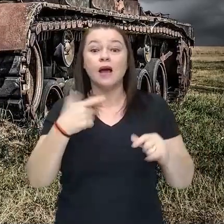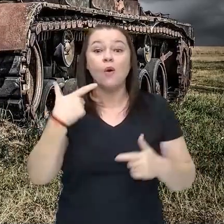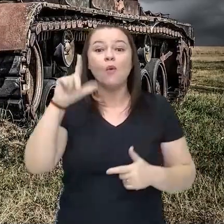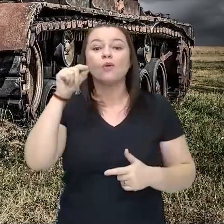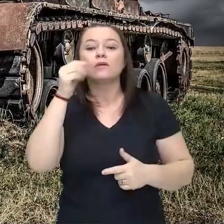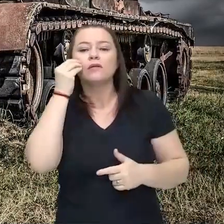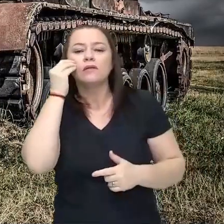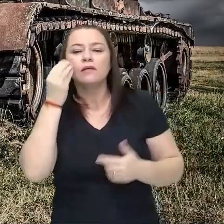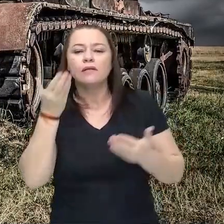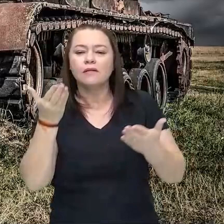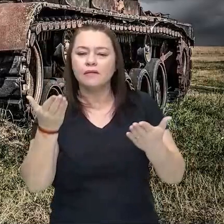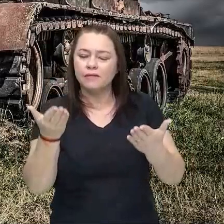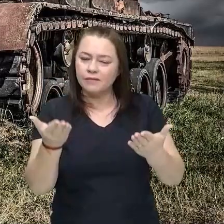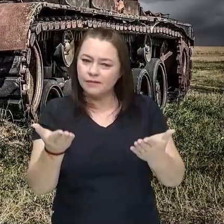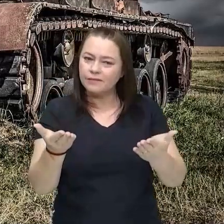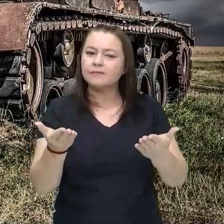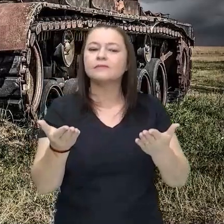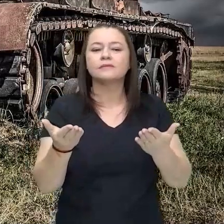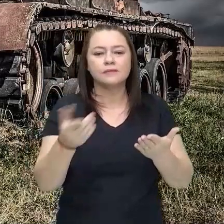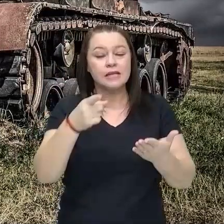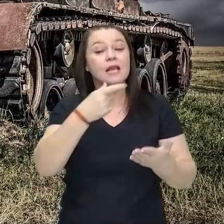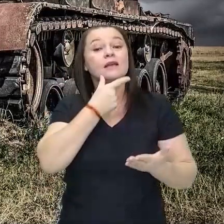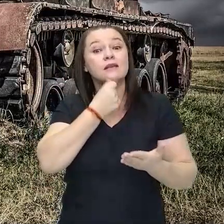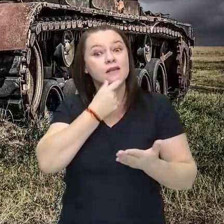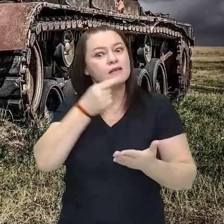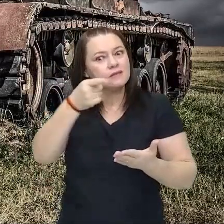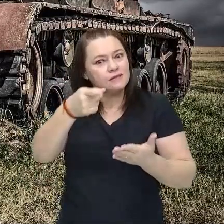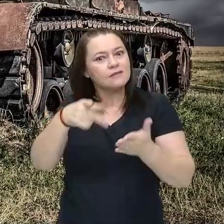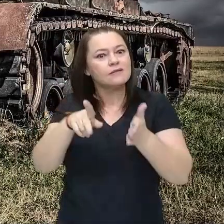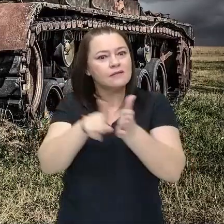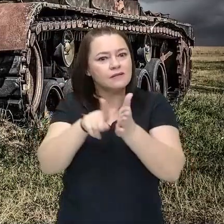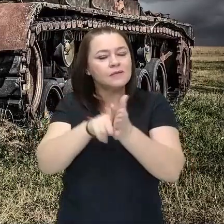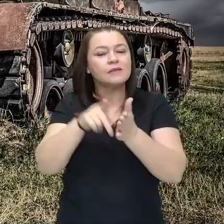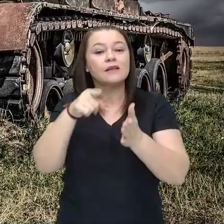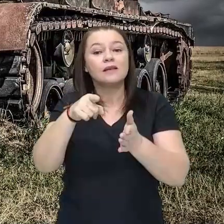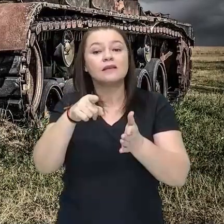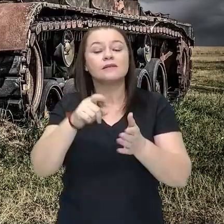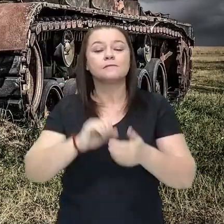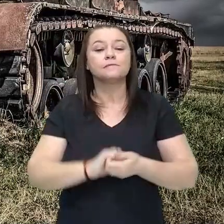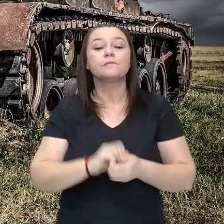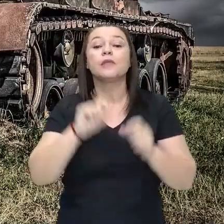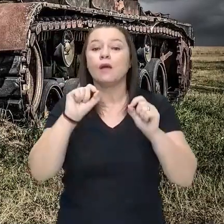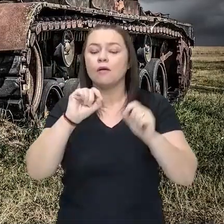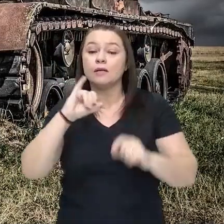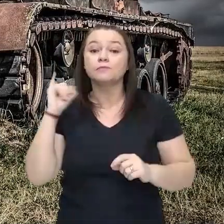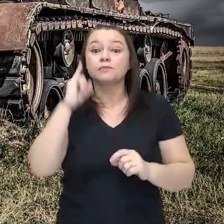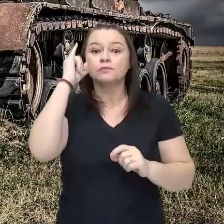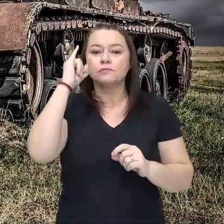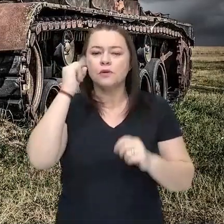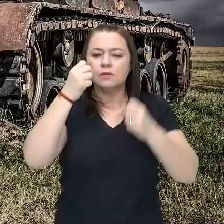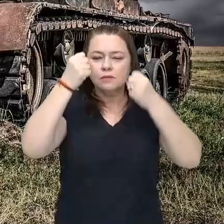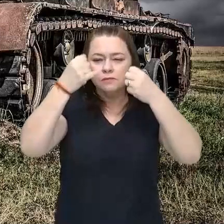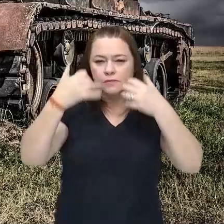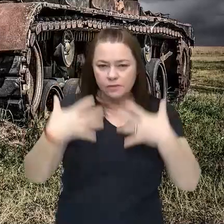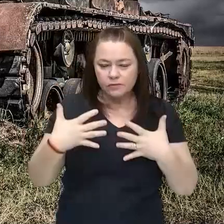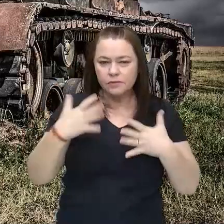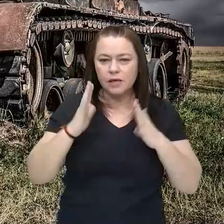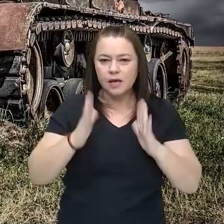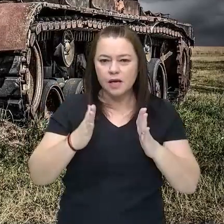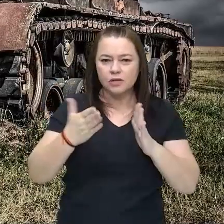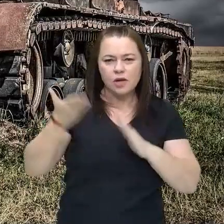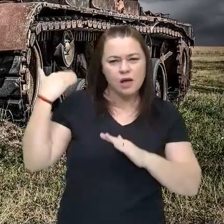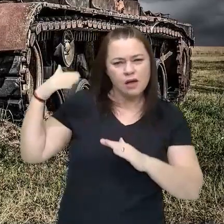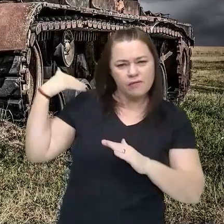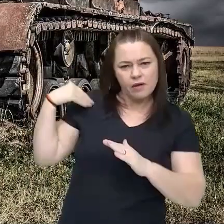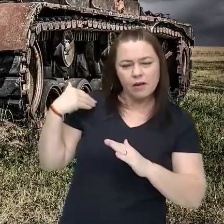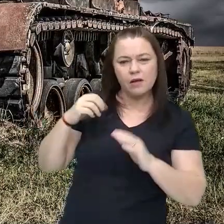aqui, ó. Aí, eram esses homens. Agora vale ressaltar uma coisa importante aqui. Como a gente já comentou, a história não vive